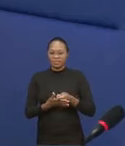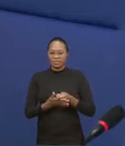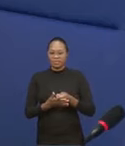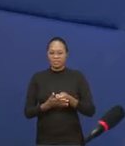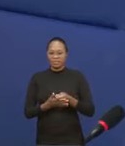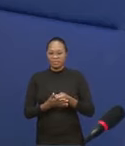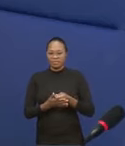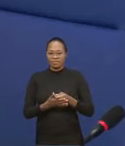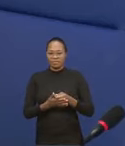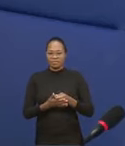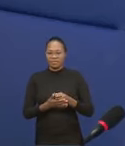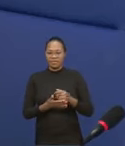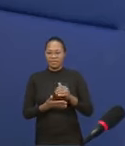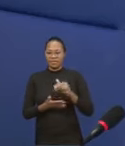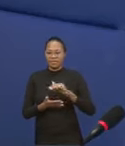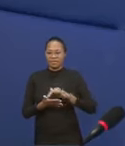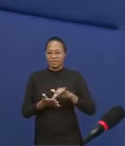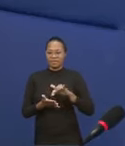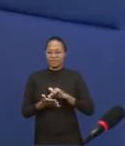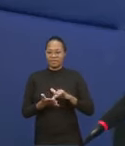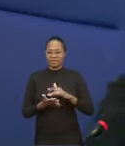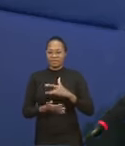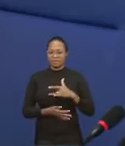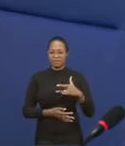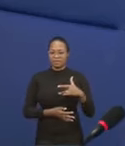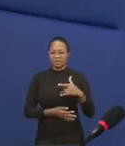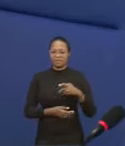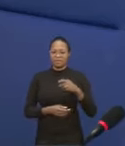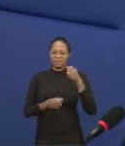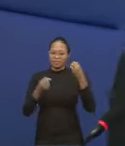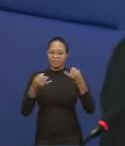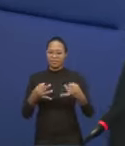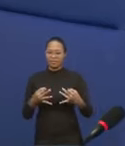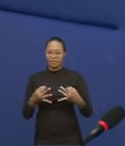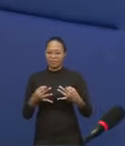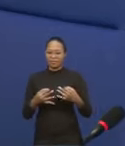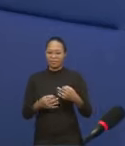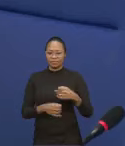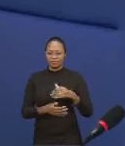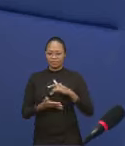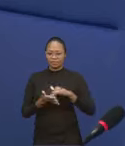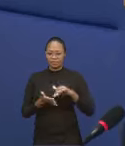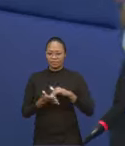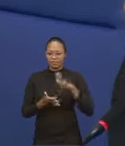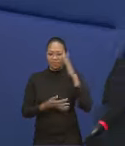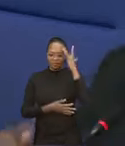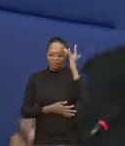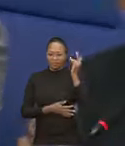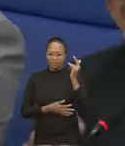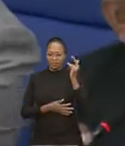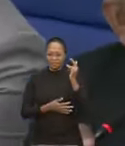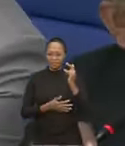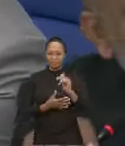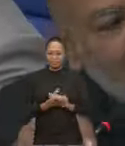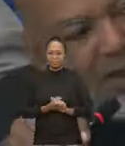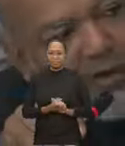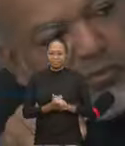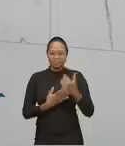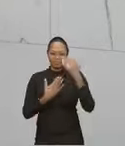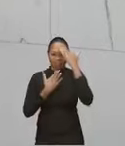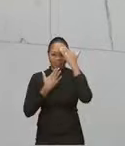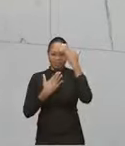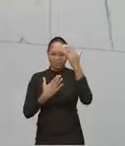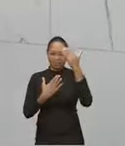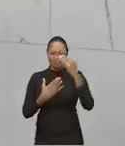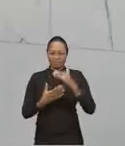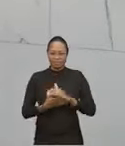a previsão de pagamento, segundo a Secretaria de Saúde, e mais específico ainda, o secretário de Saúde, está para amanhã. Obrigado, Gilvan, pela